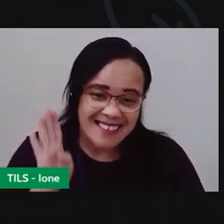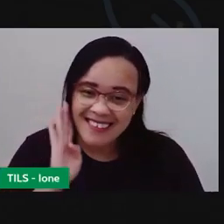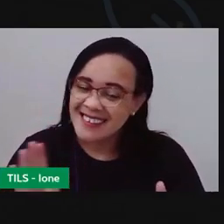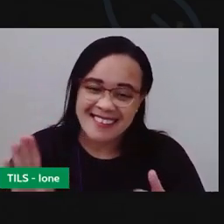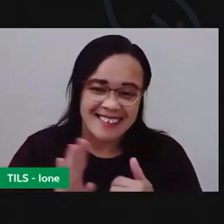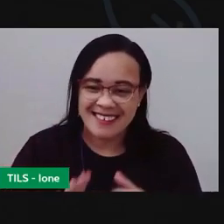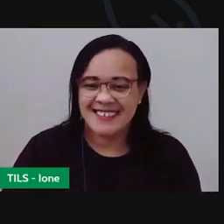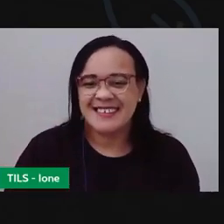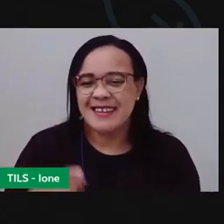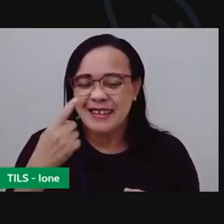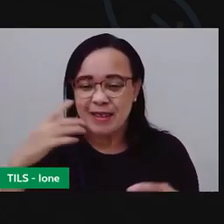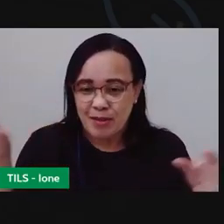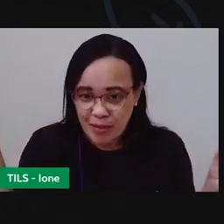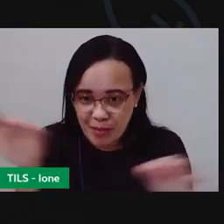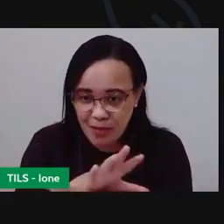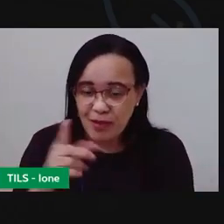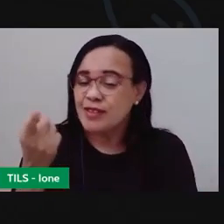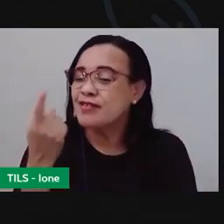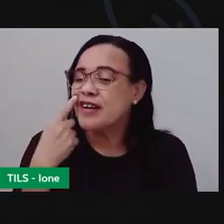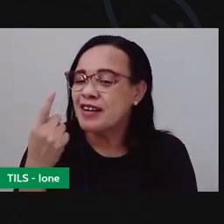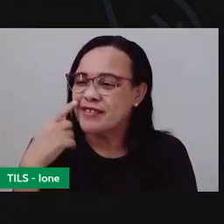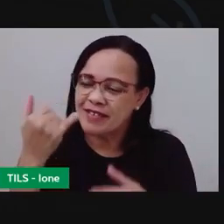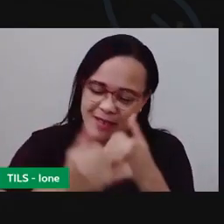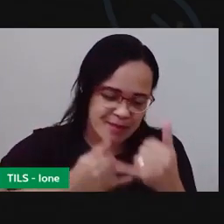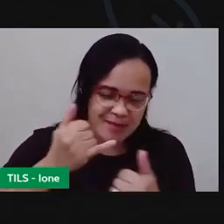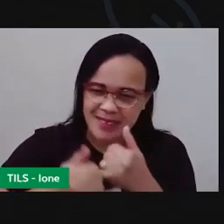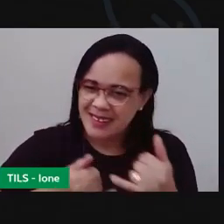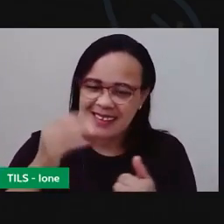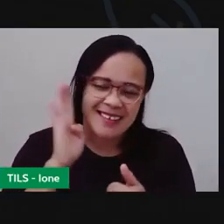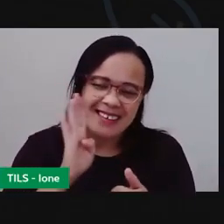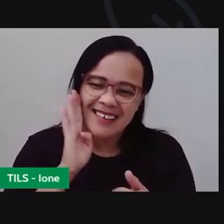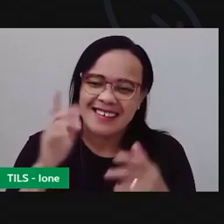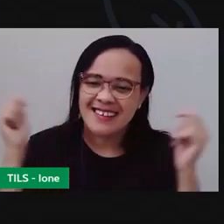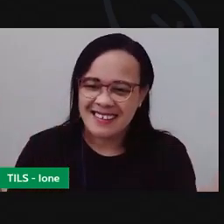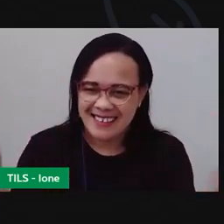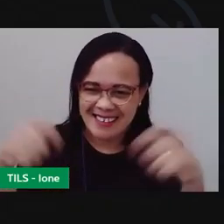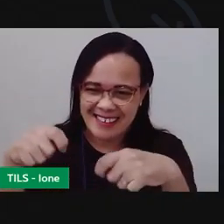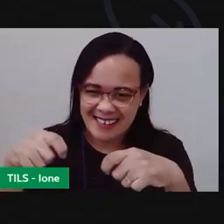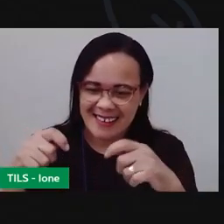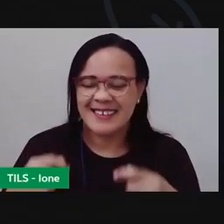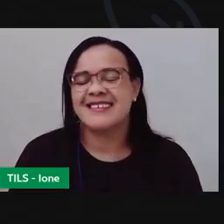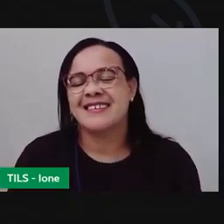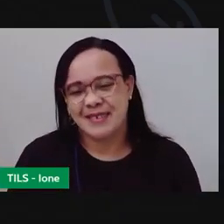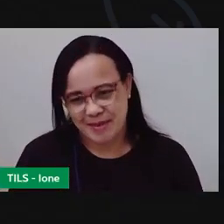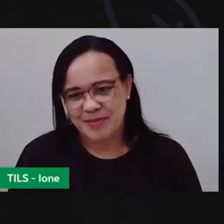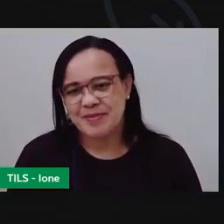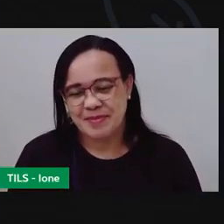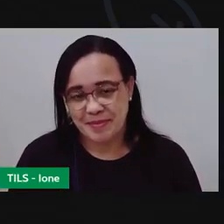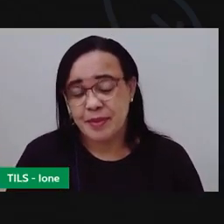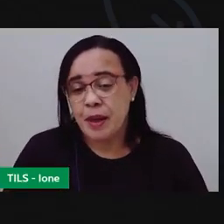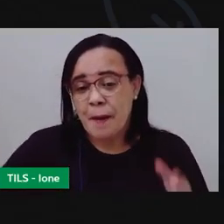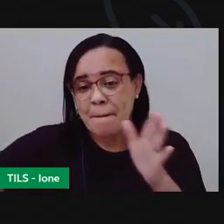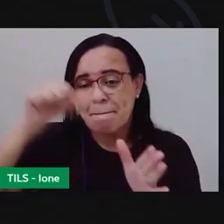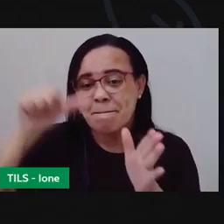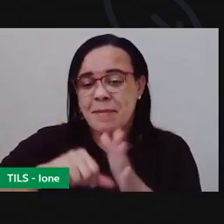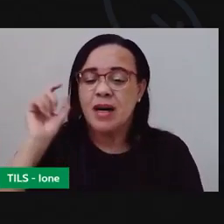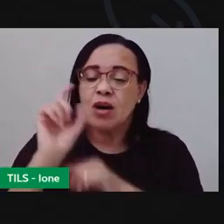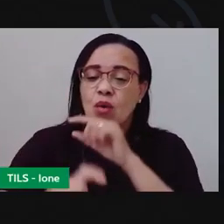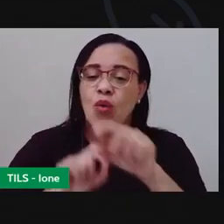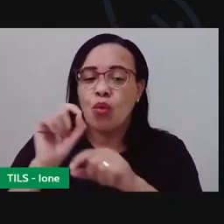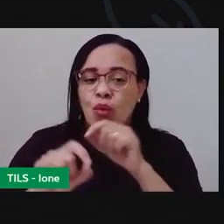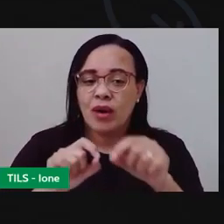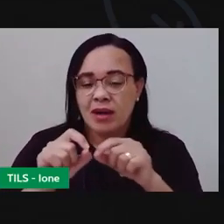divertir bastante. Então, a primeira coisa é fazer um corte aqui, ó. Você dobra a